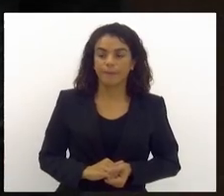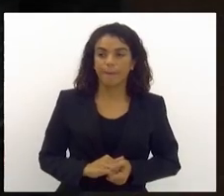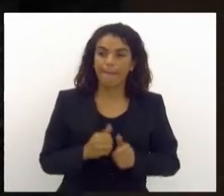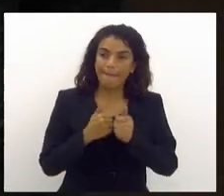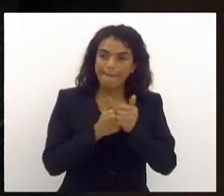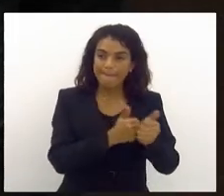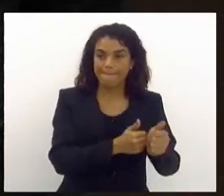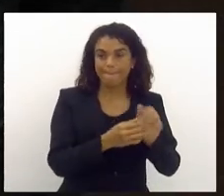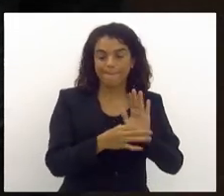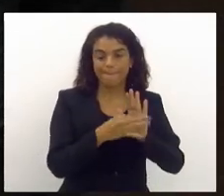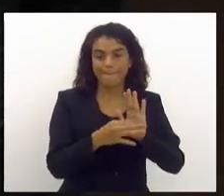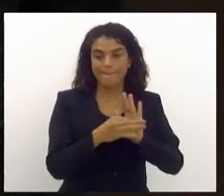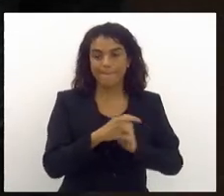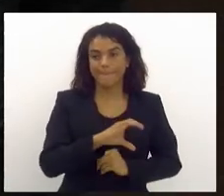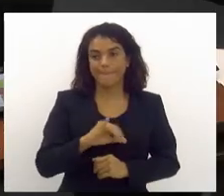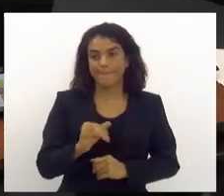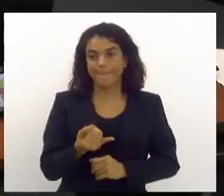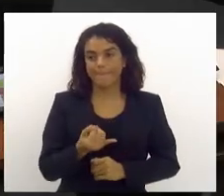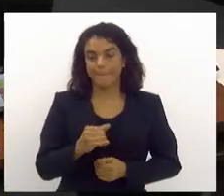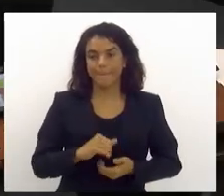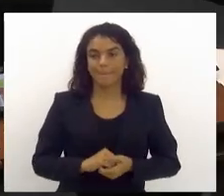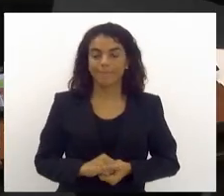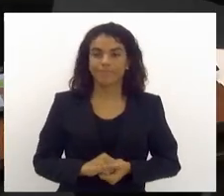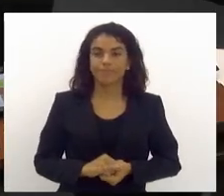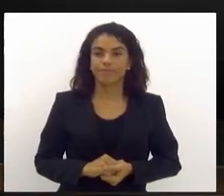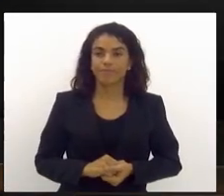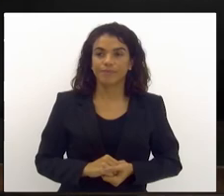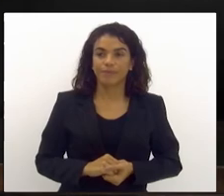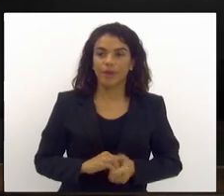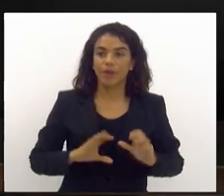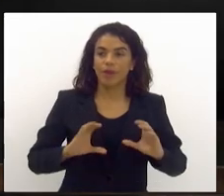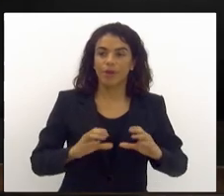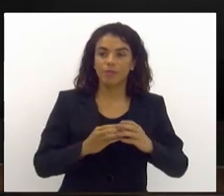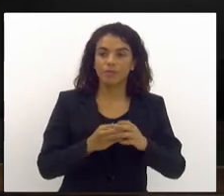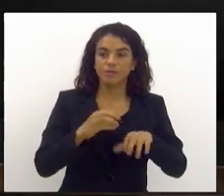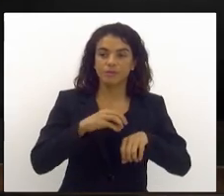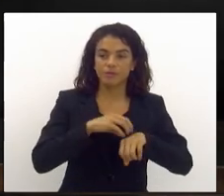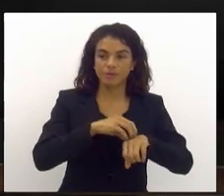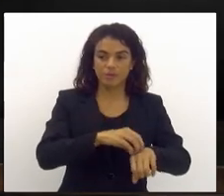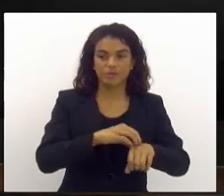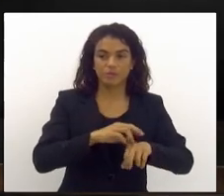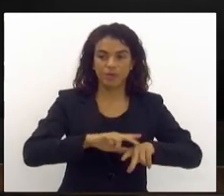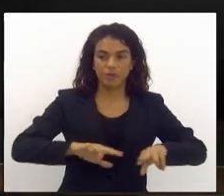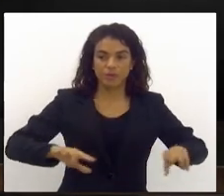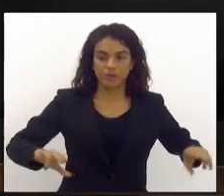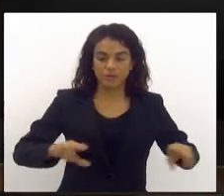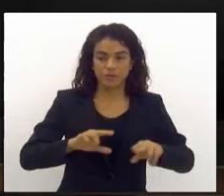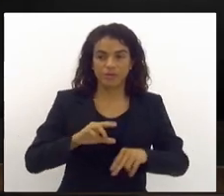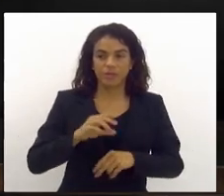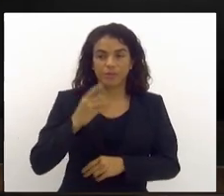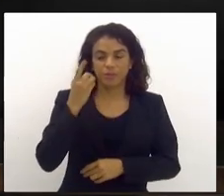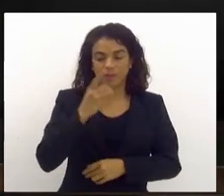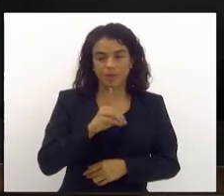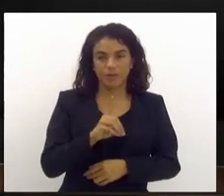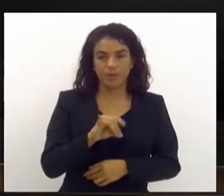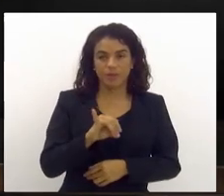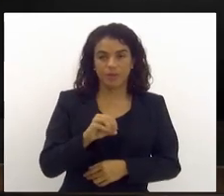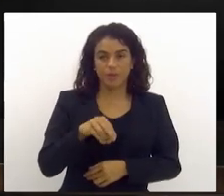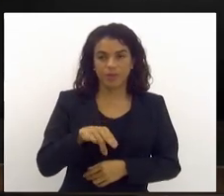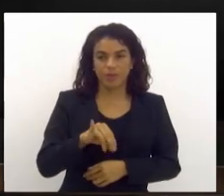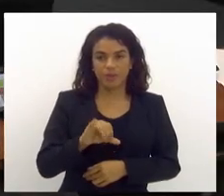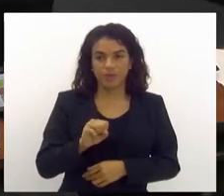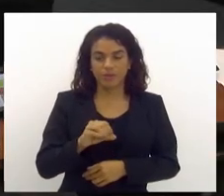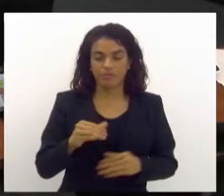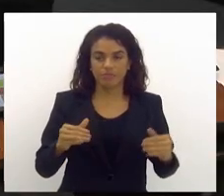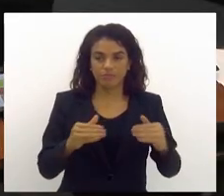Acompanho o parecer da CCJ, presidente. Muito obrigado, Caiado. Pela Comissão de Transporte, deputado Dionísio Lins. Favorável